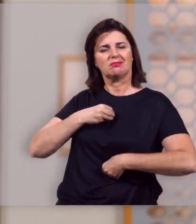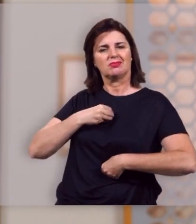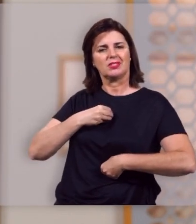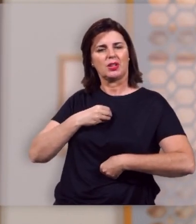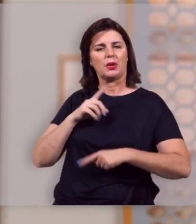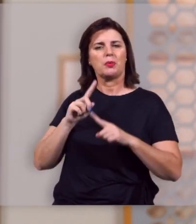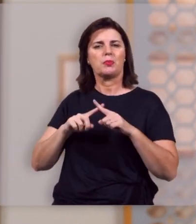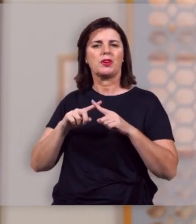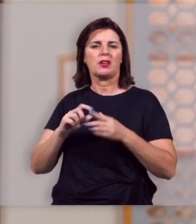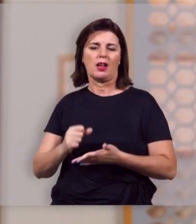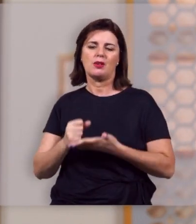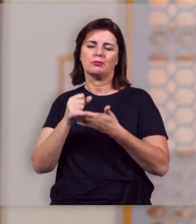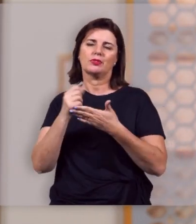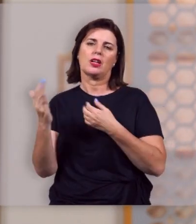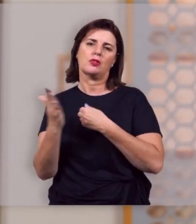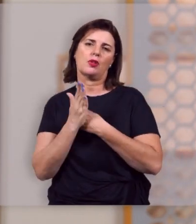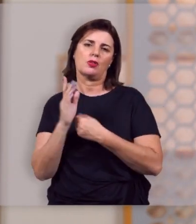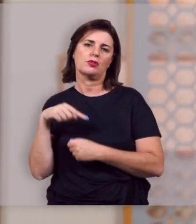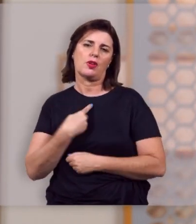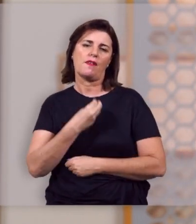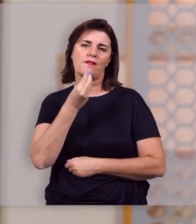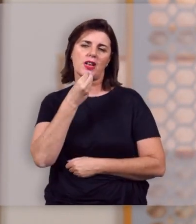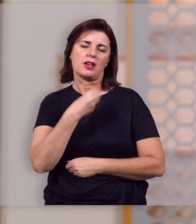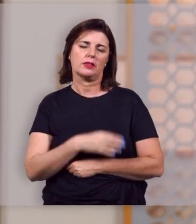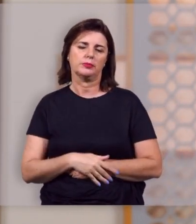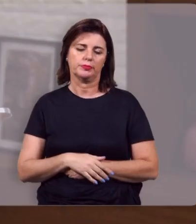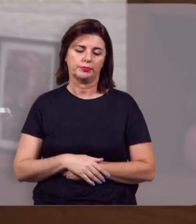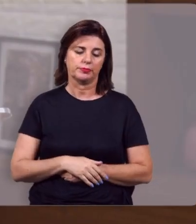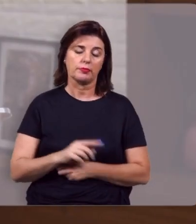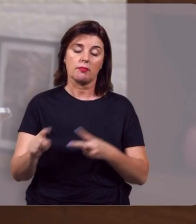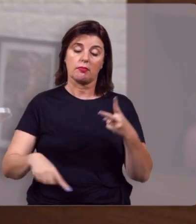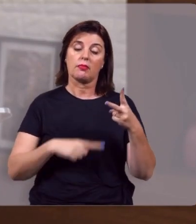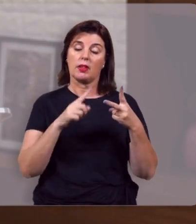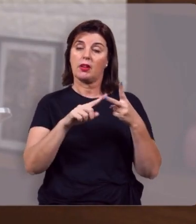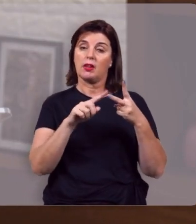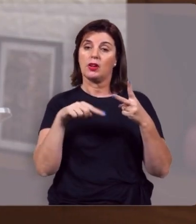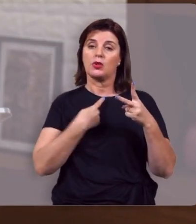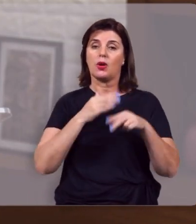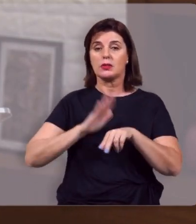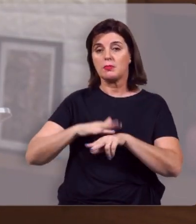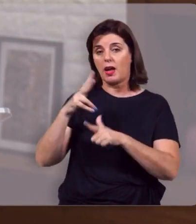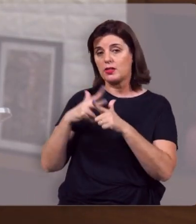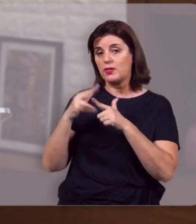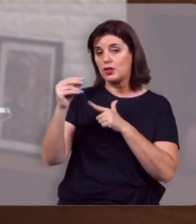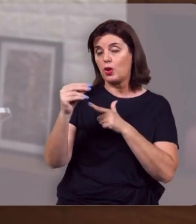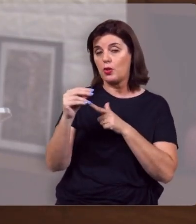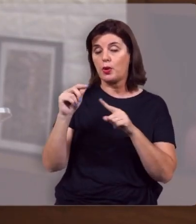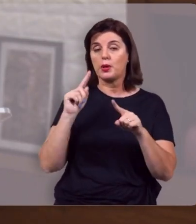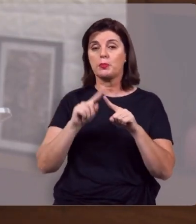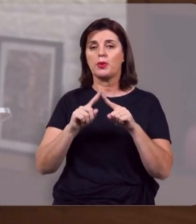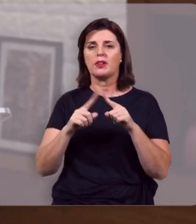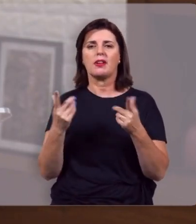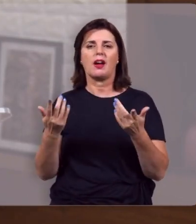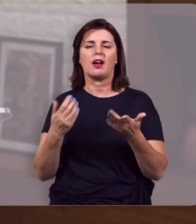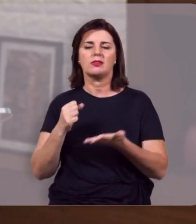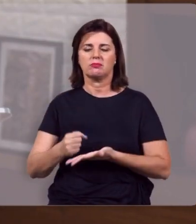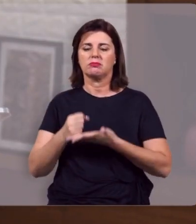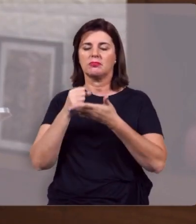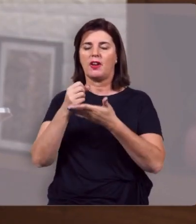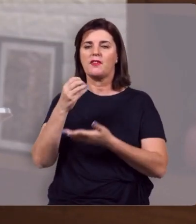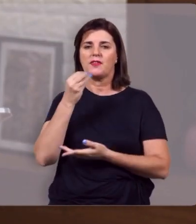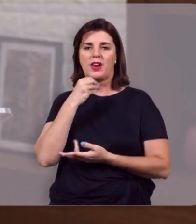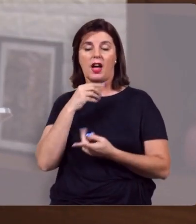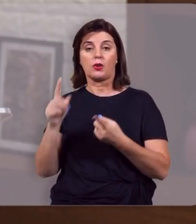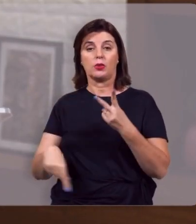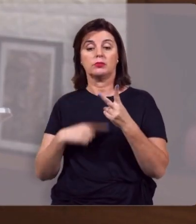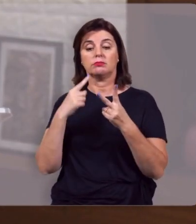assiste em nossa fraqueza. Mas em segundo lugar, nós somos mais que vencedores, não apenas por causa da